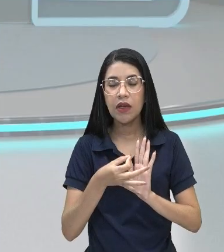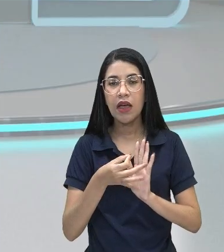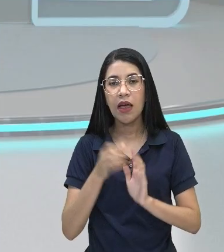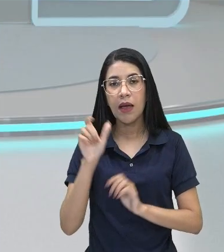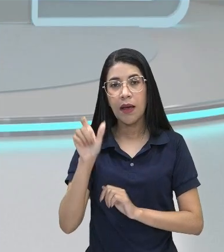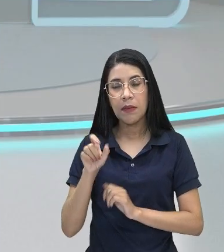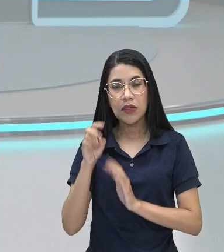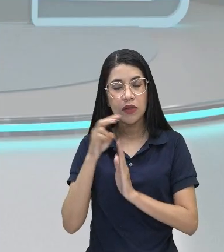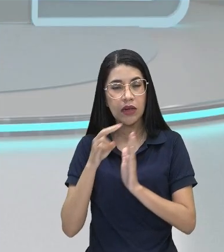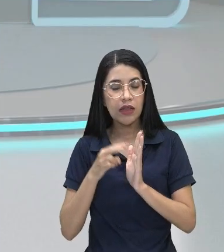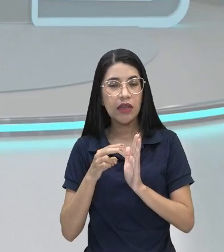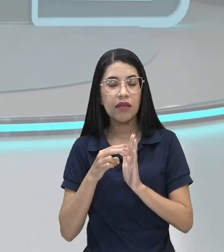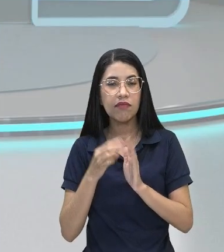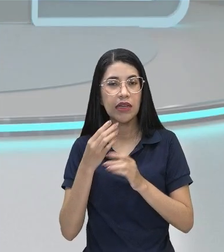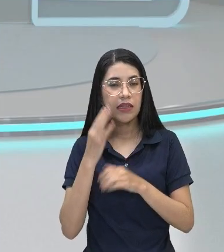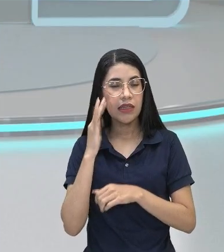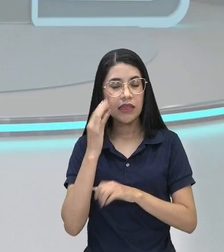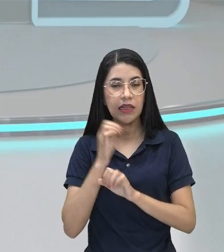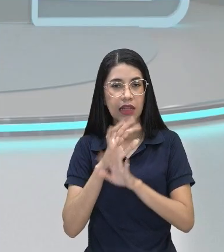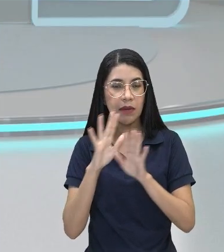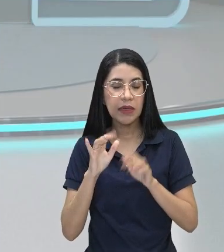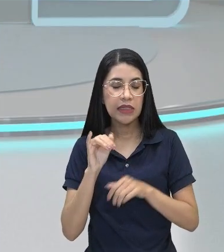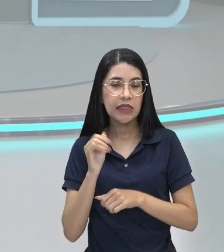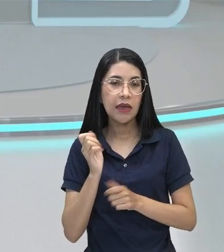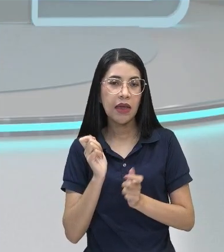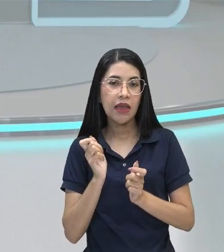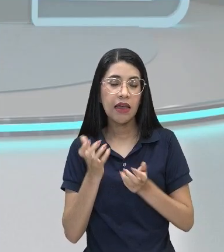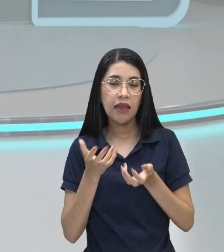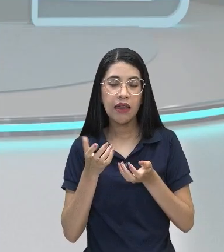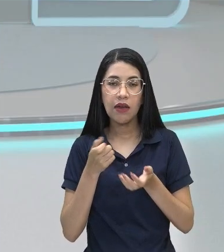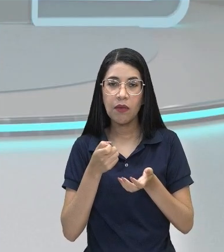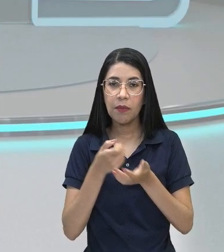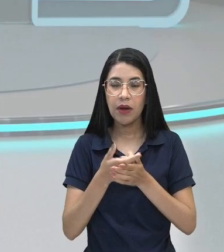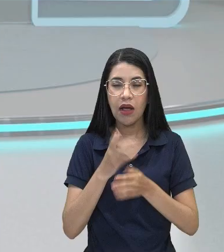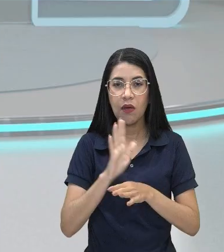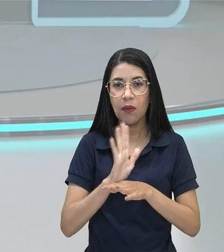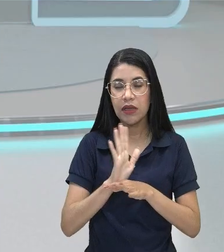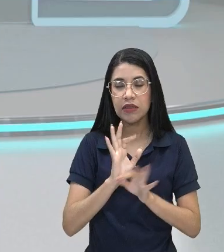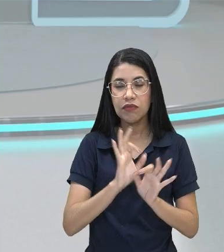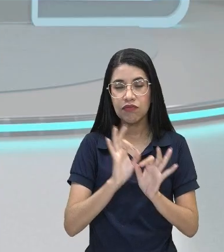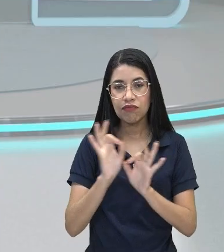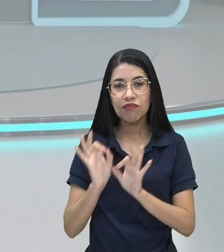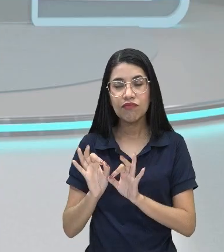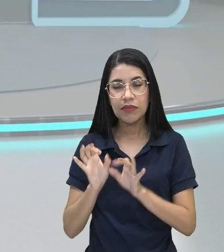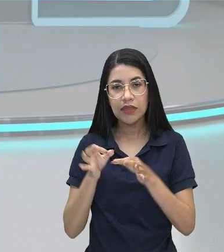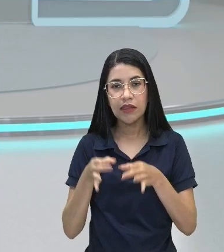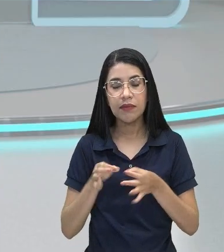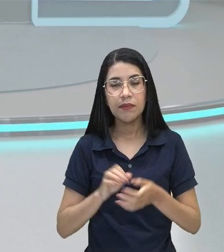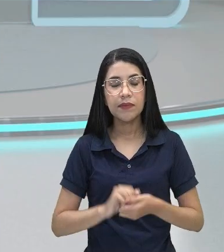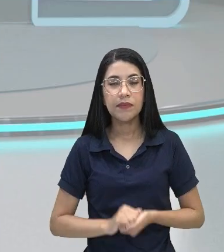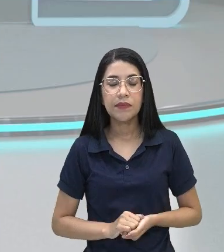melhor, né? Para adquirir aquela obra, assistir aquela obra, enfim,